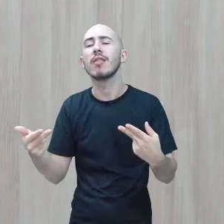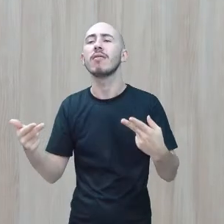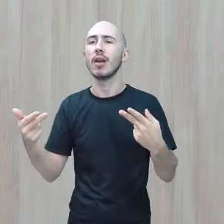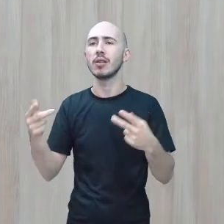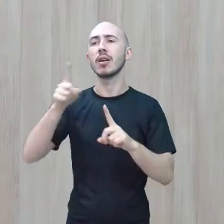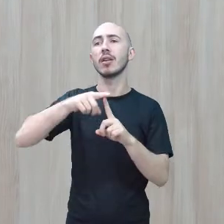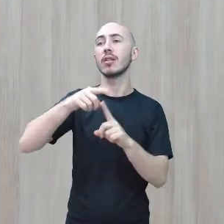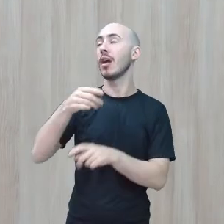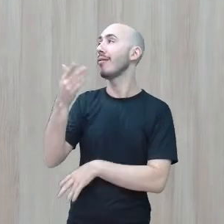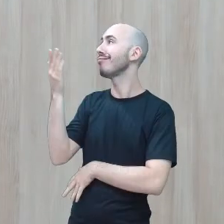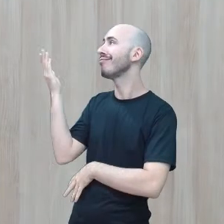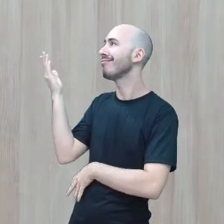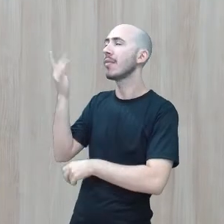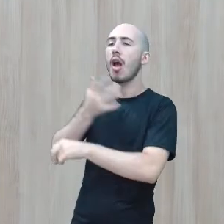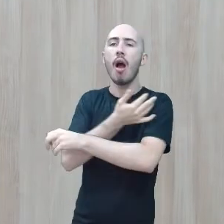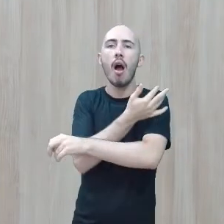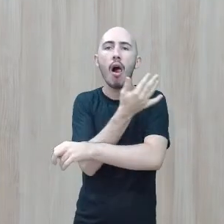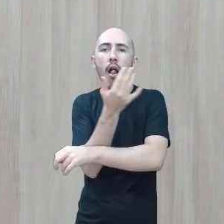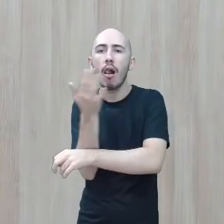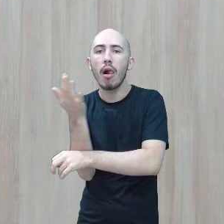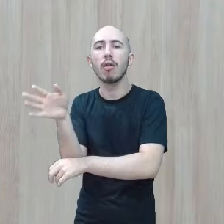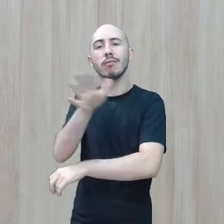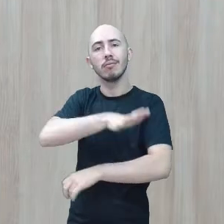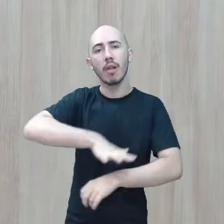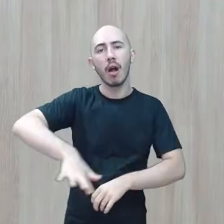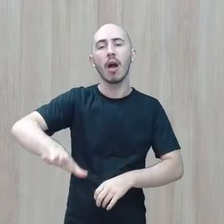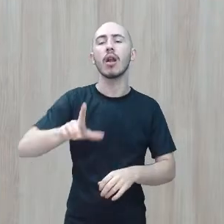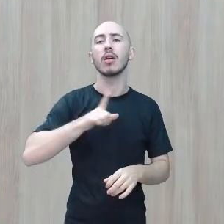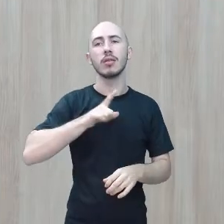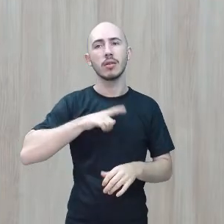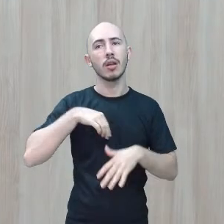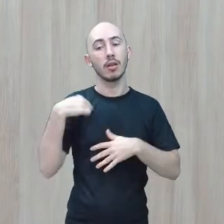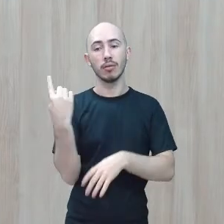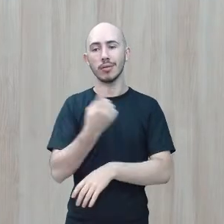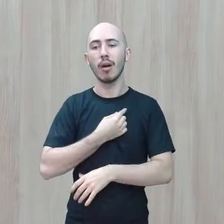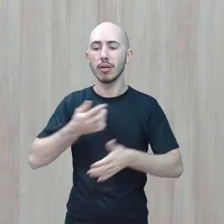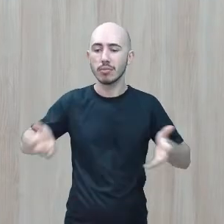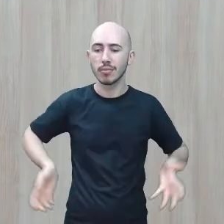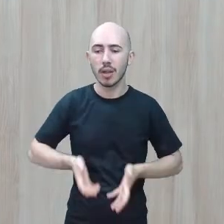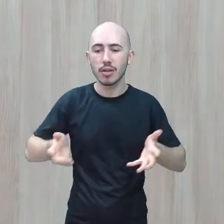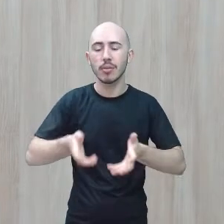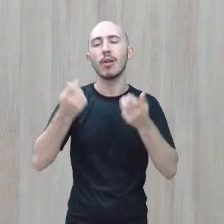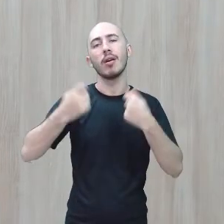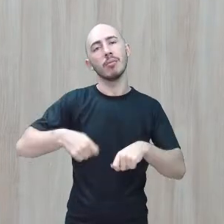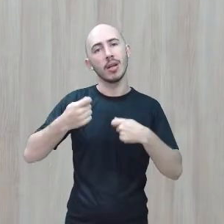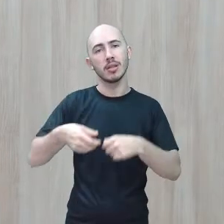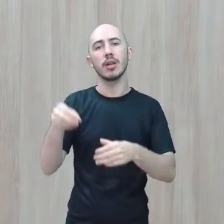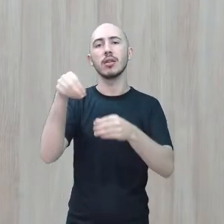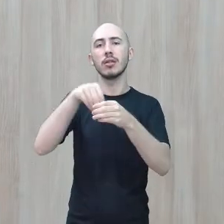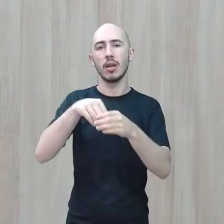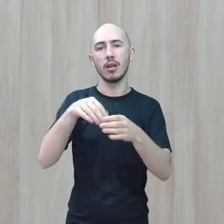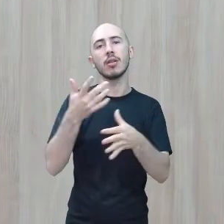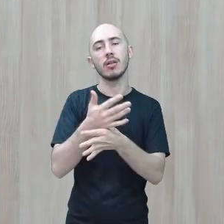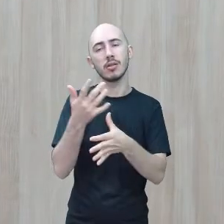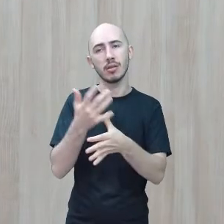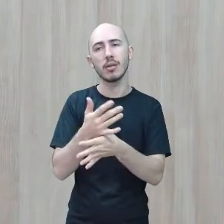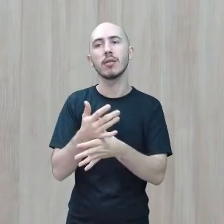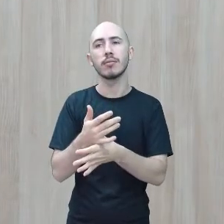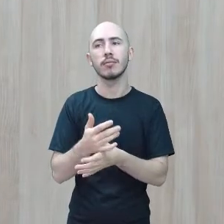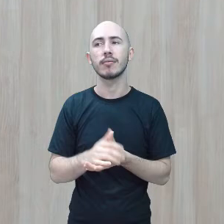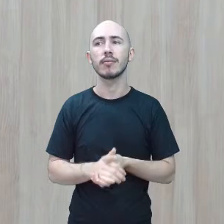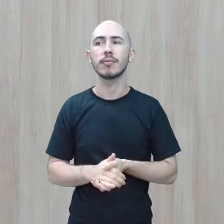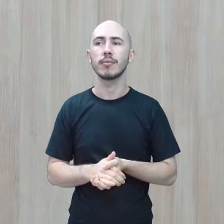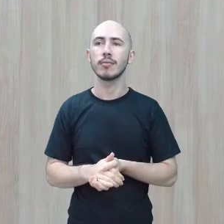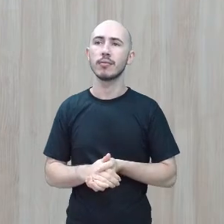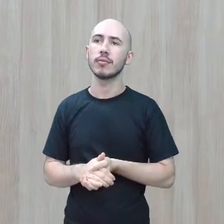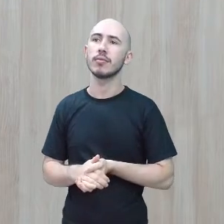muita área verde, né, onde a gente precisa cada vez mais estimular essas áreas verdes dentro do nosso espaço urbano, e